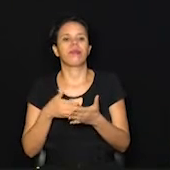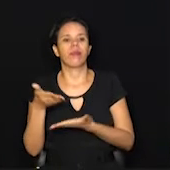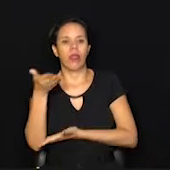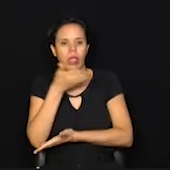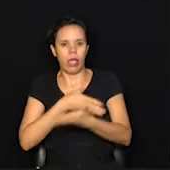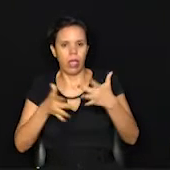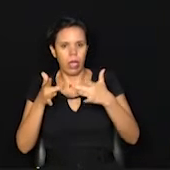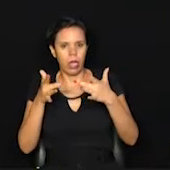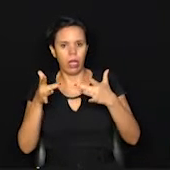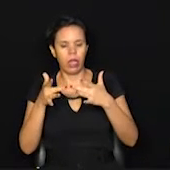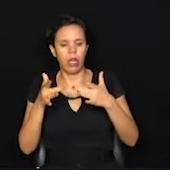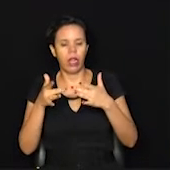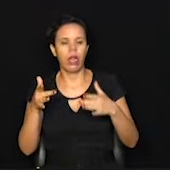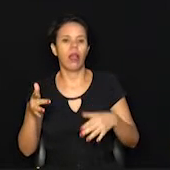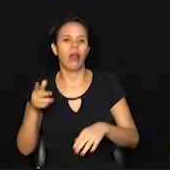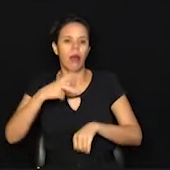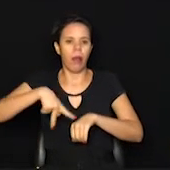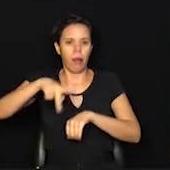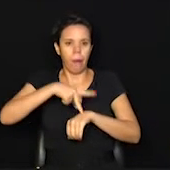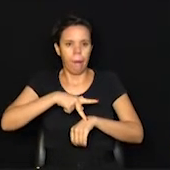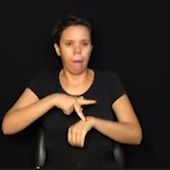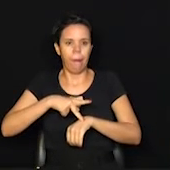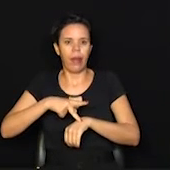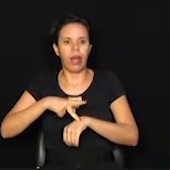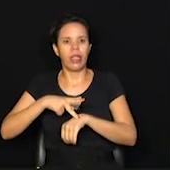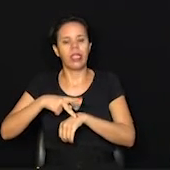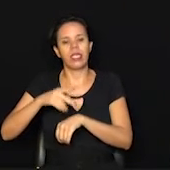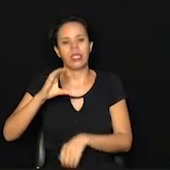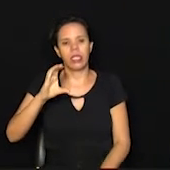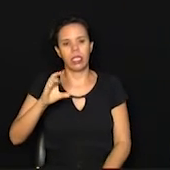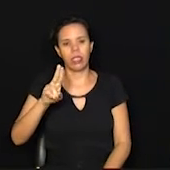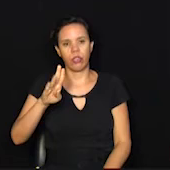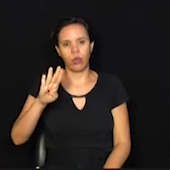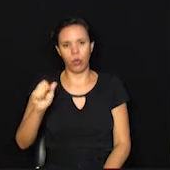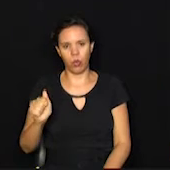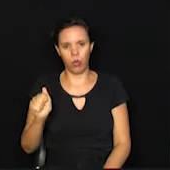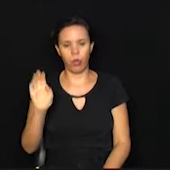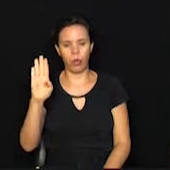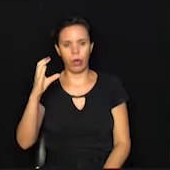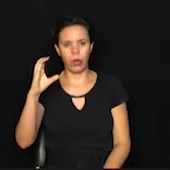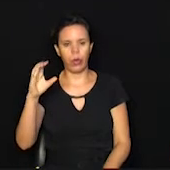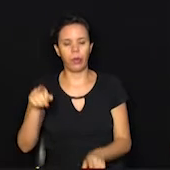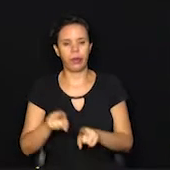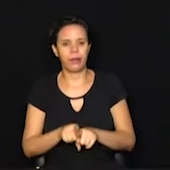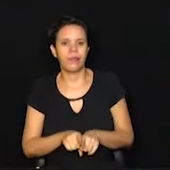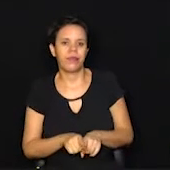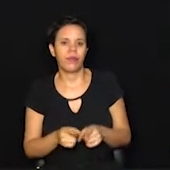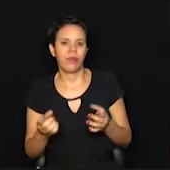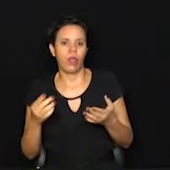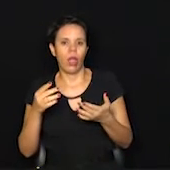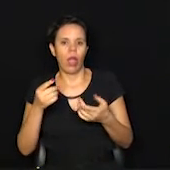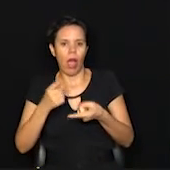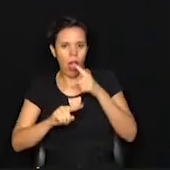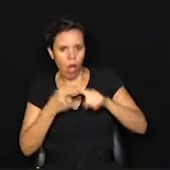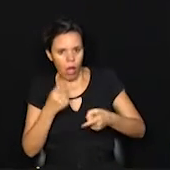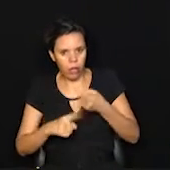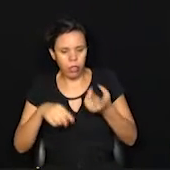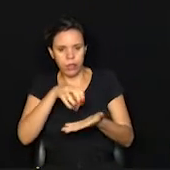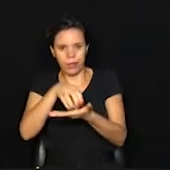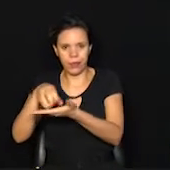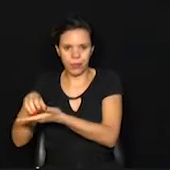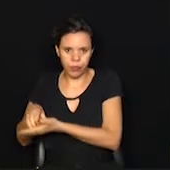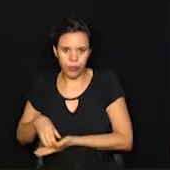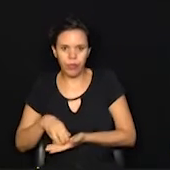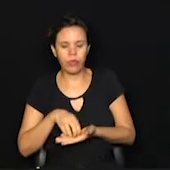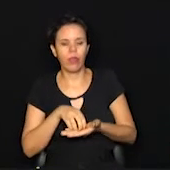Cuba a aprovação de uma lei antigreve os acordos com órgãos do Governo dos Estados